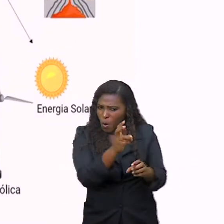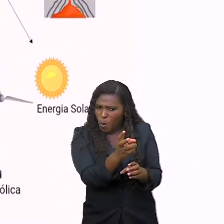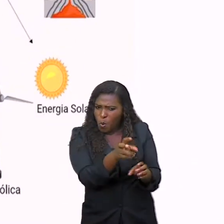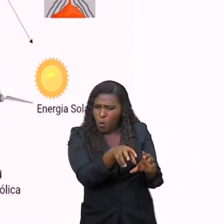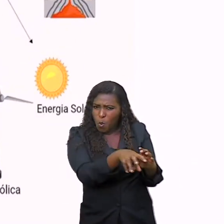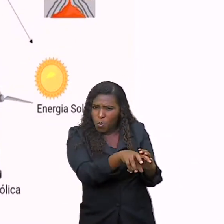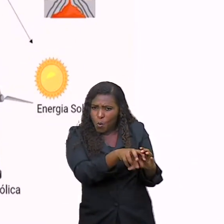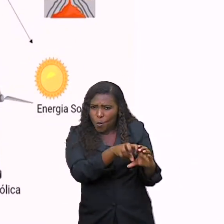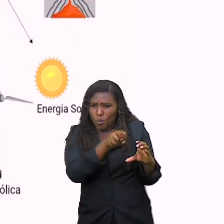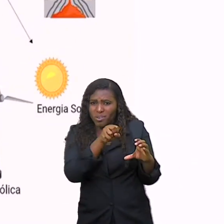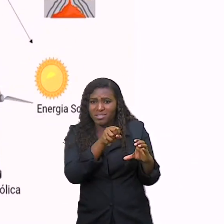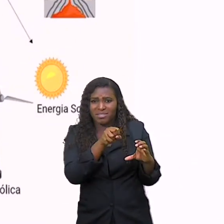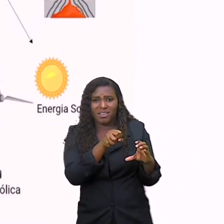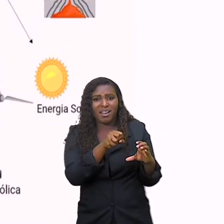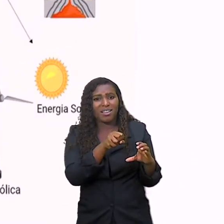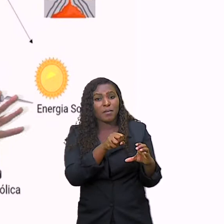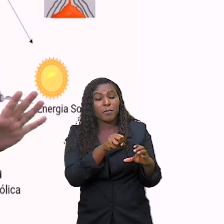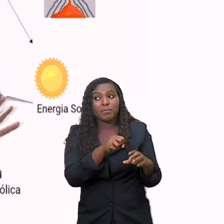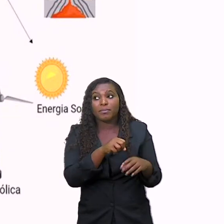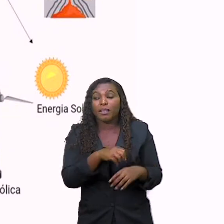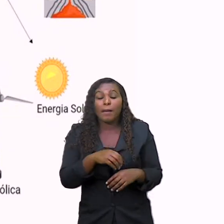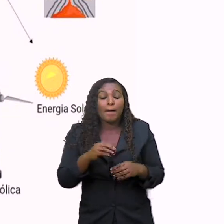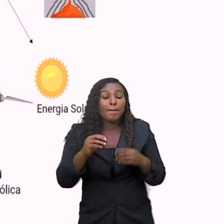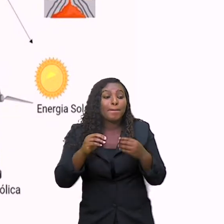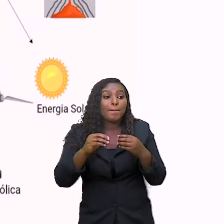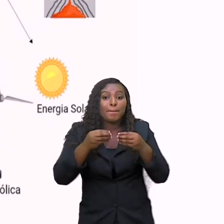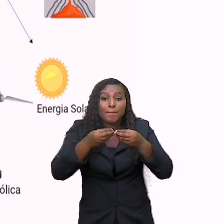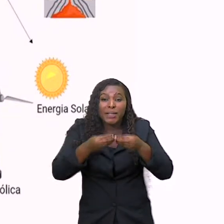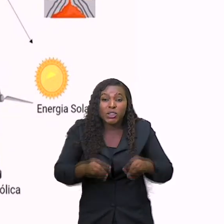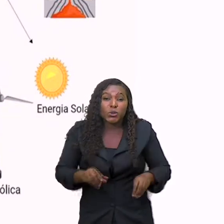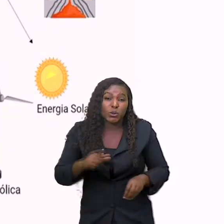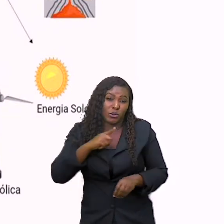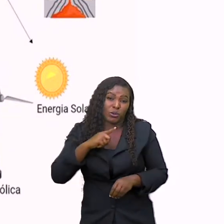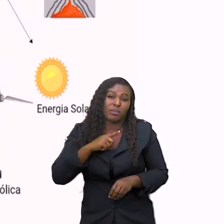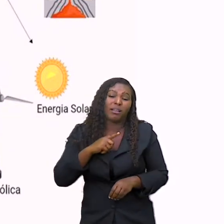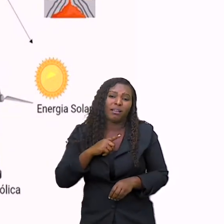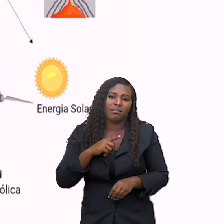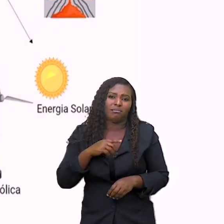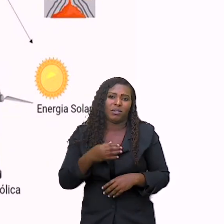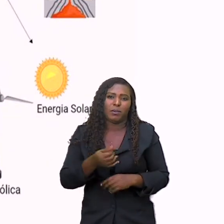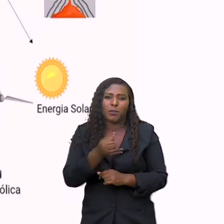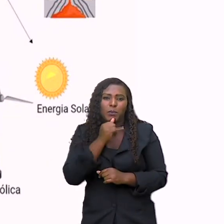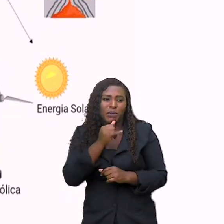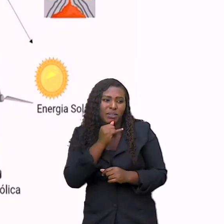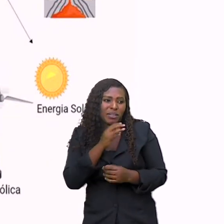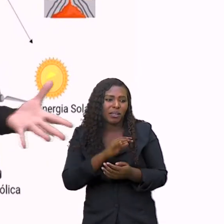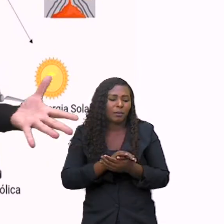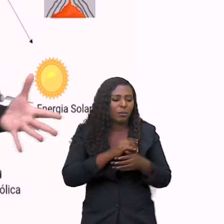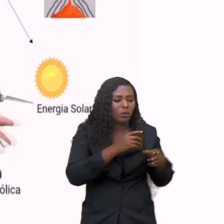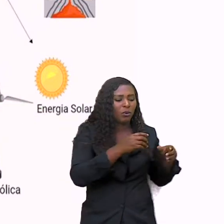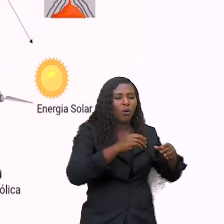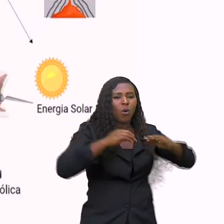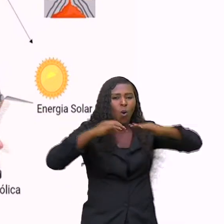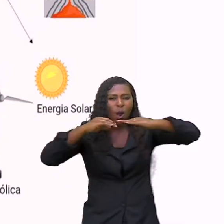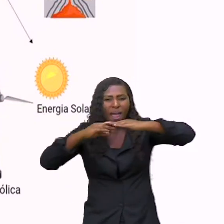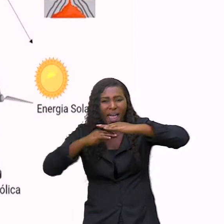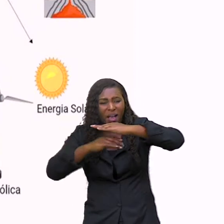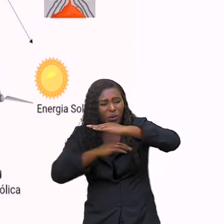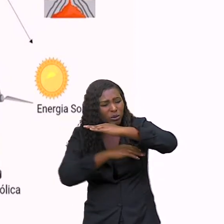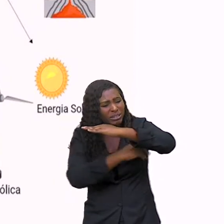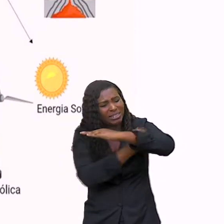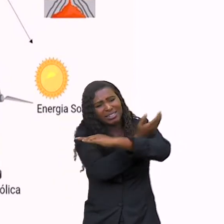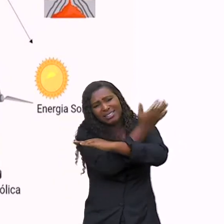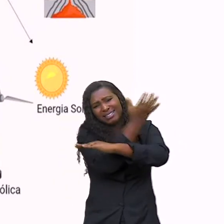são irreversíveis, não tem como mudar, como a perda de habitat, ecossistemas,